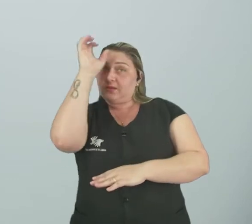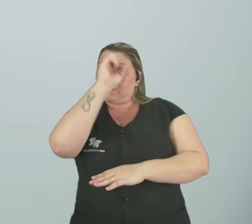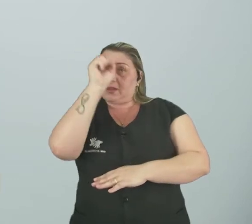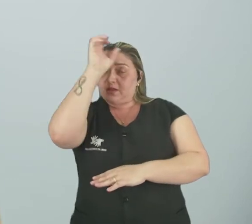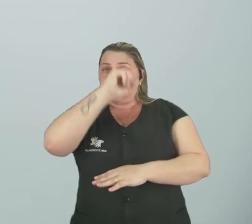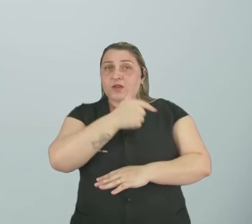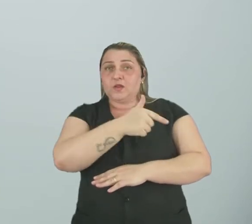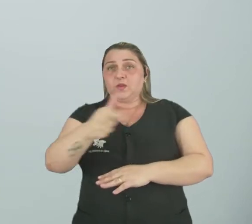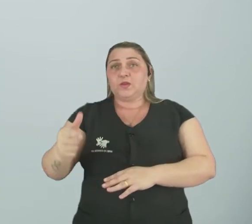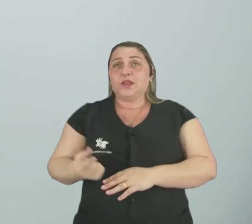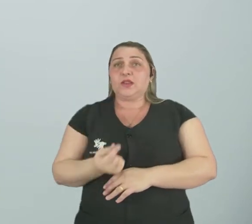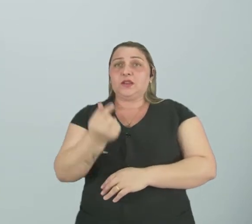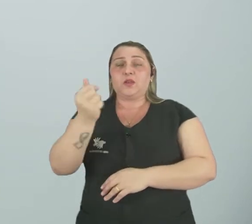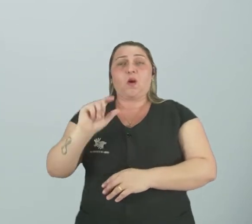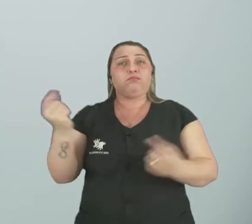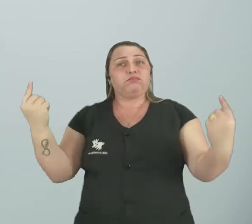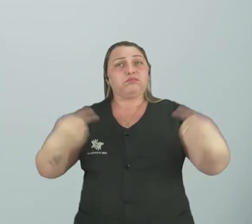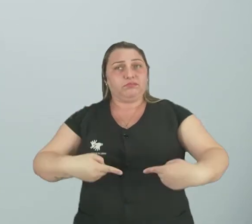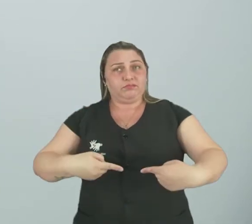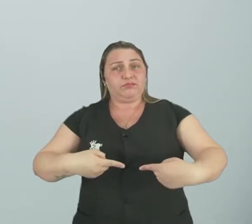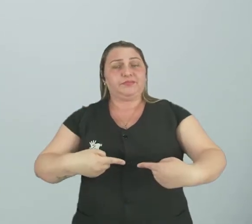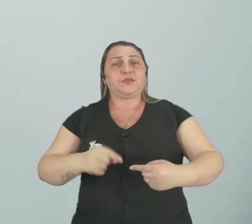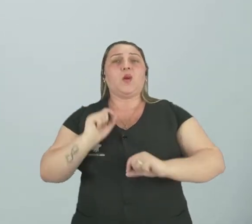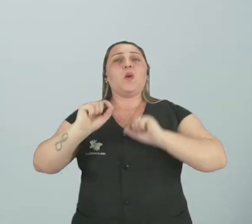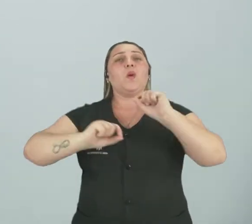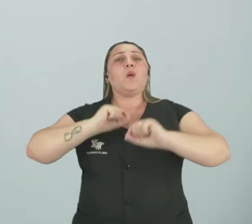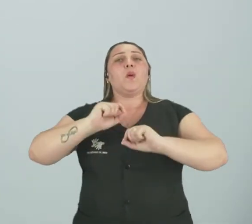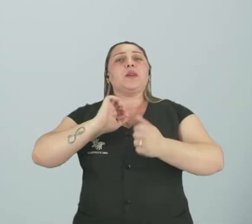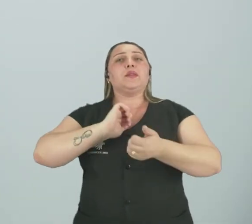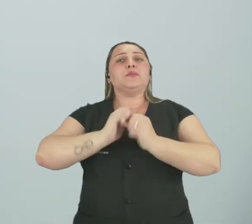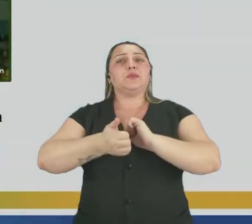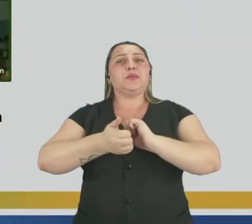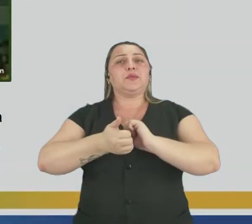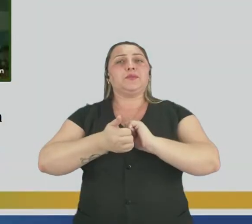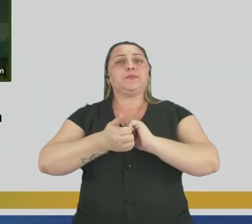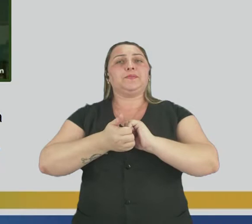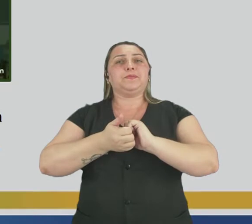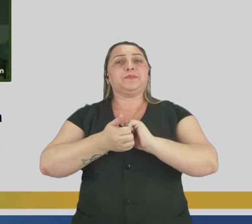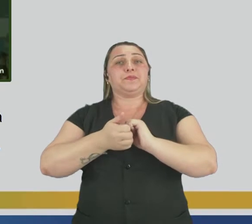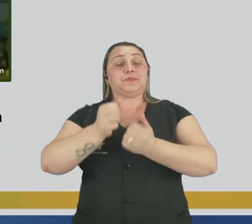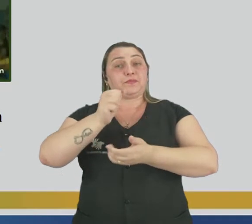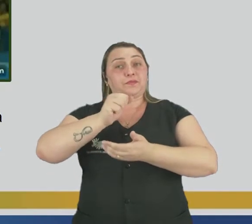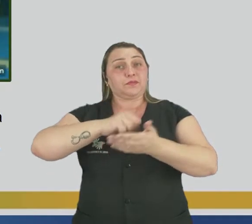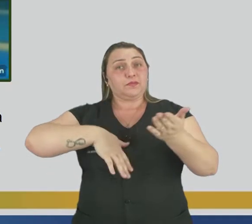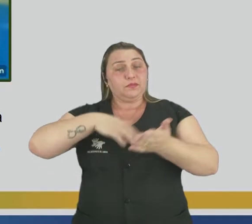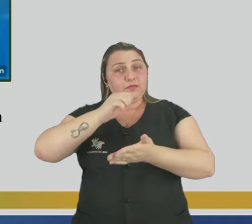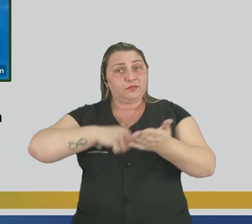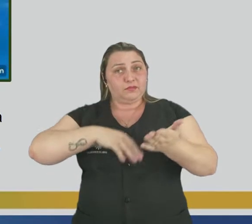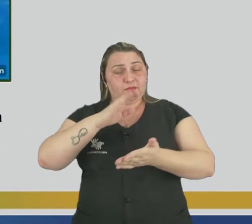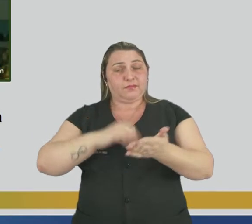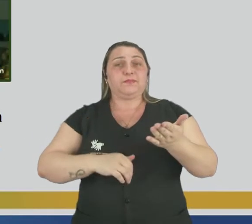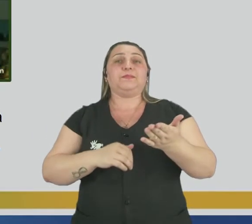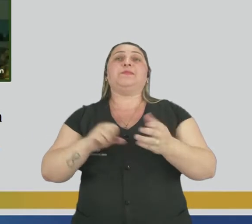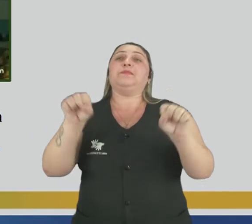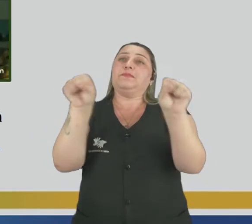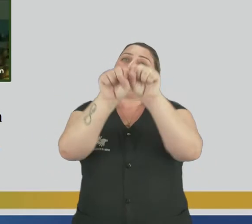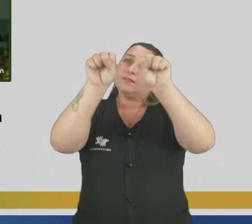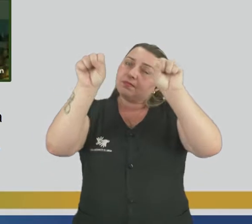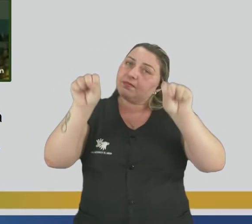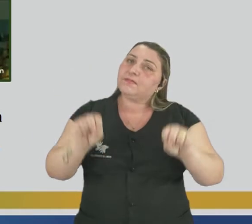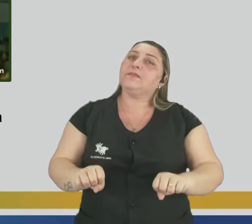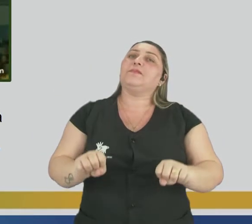fim lucrativo ou competitivo. E o que que é esporte? Os esportes são atividades